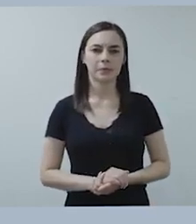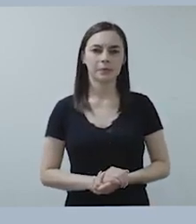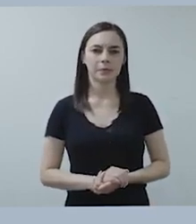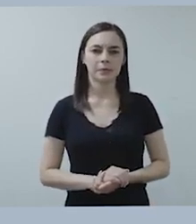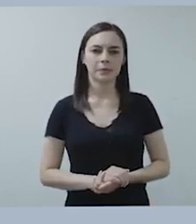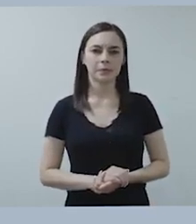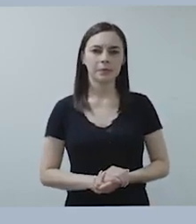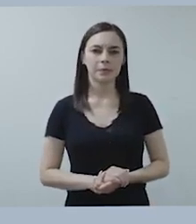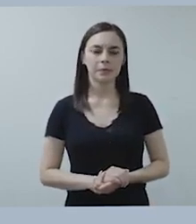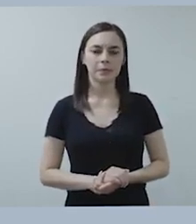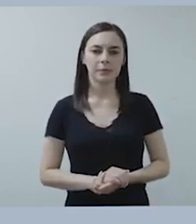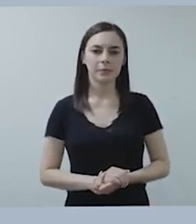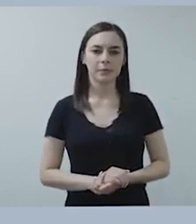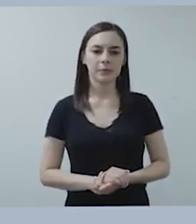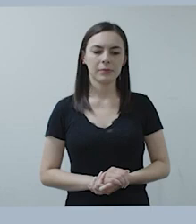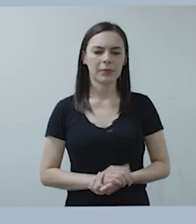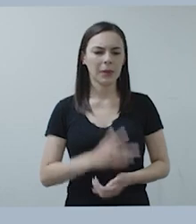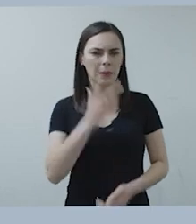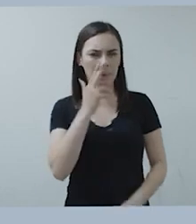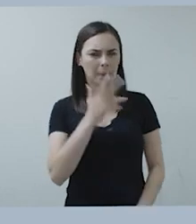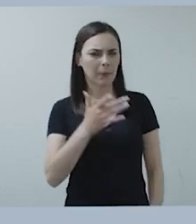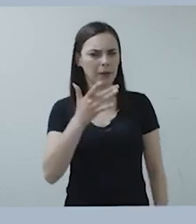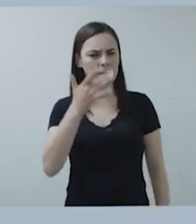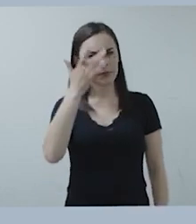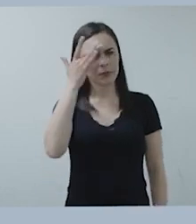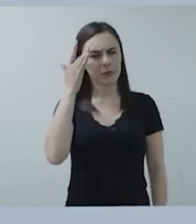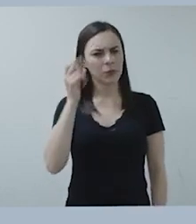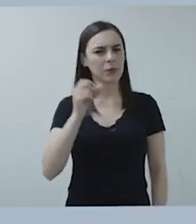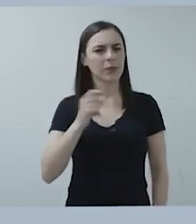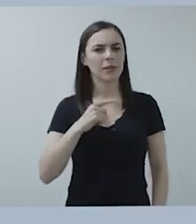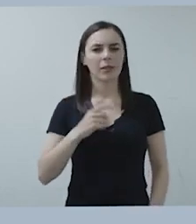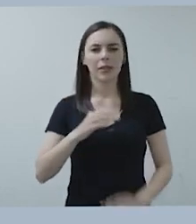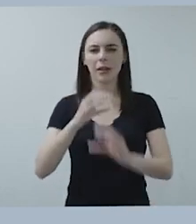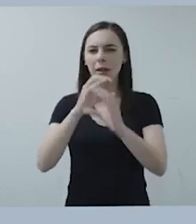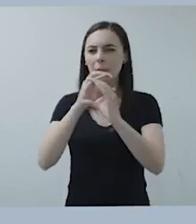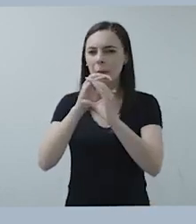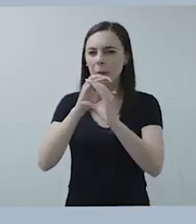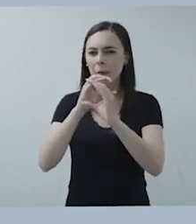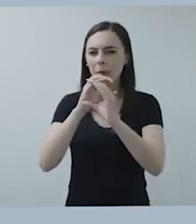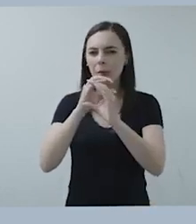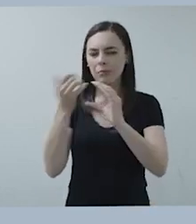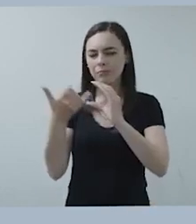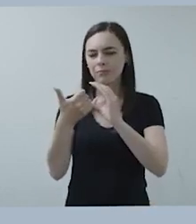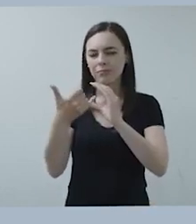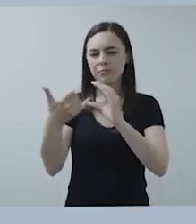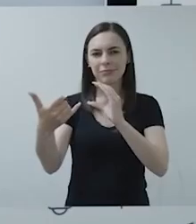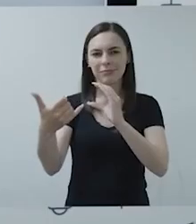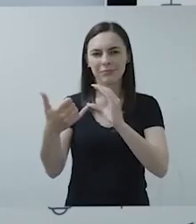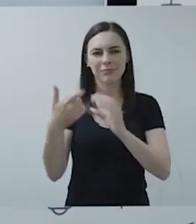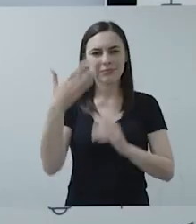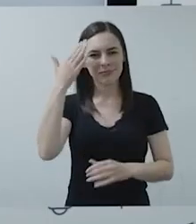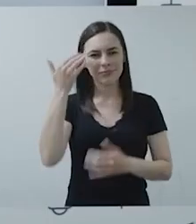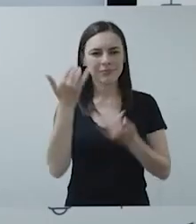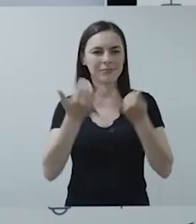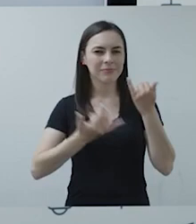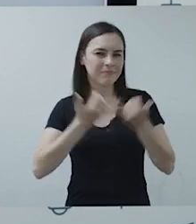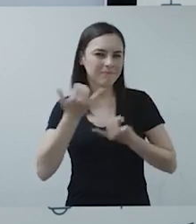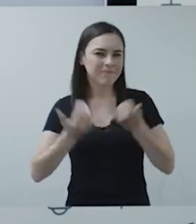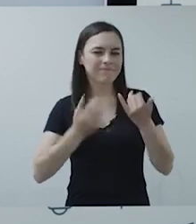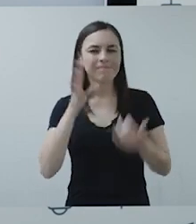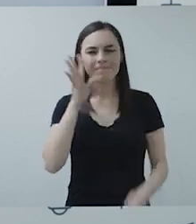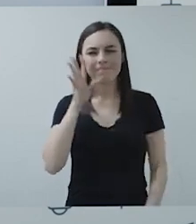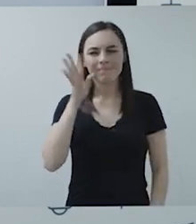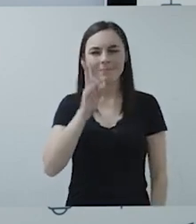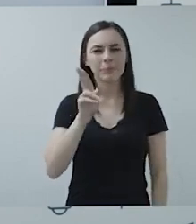Alguém falando num telefone sem fio. Que é aquela brincadeira bem legal que a